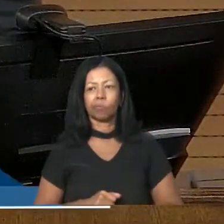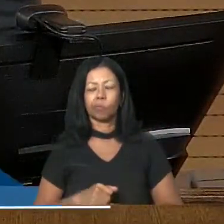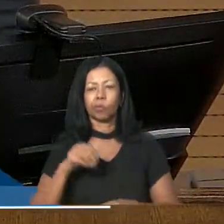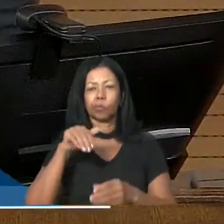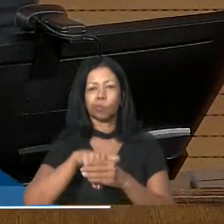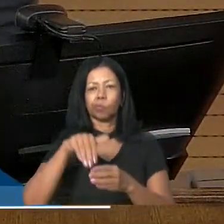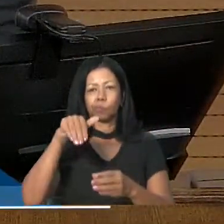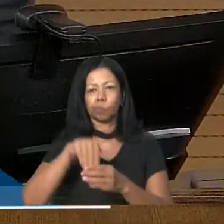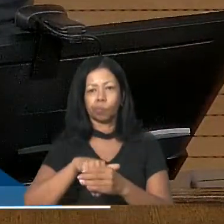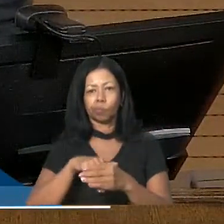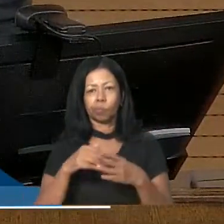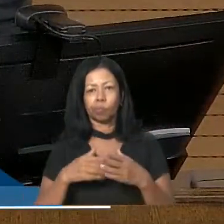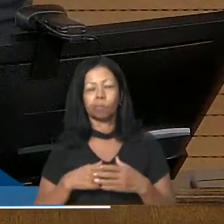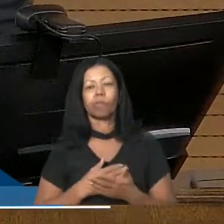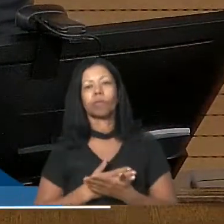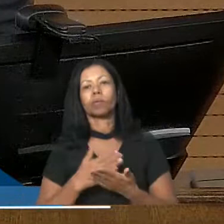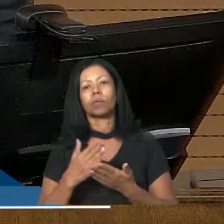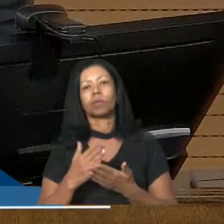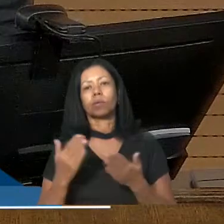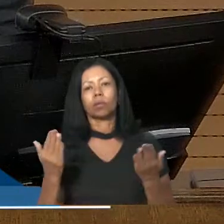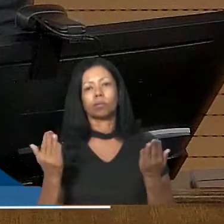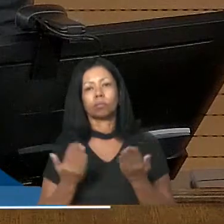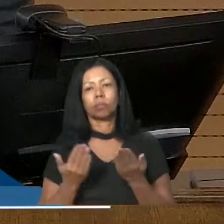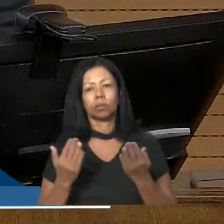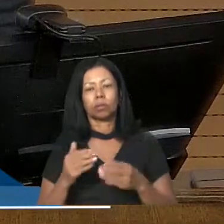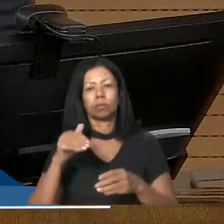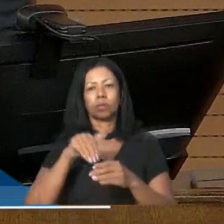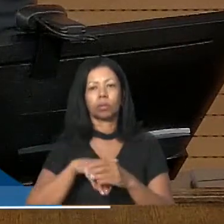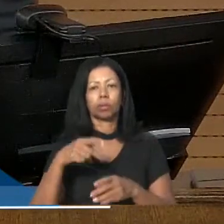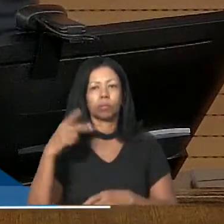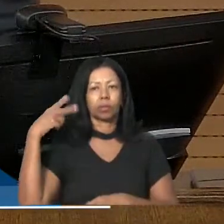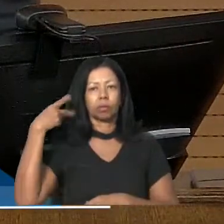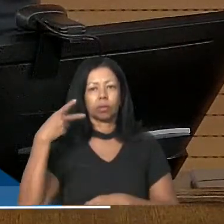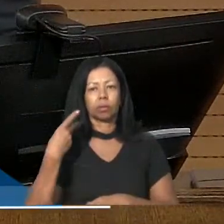Em votação, está aberta a votação para os nobres pares votar.